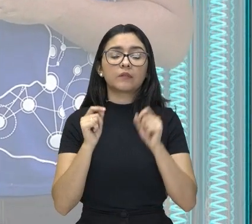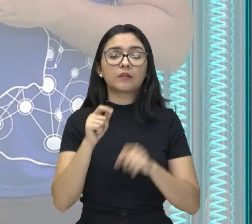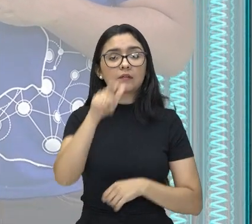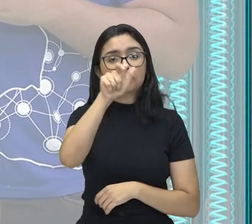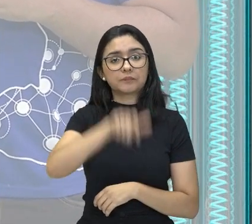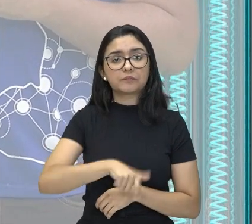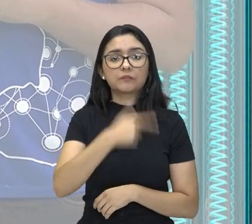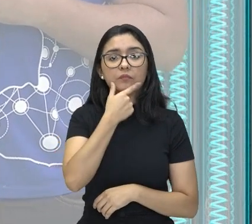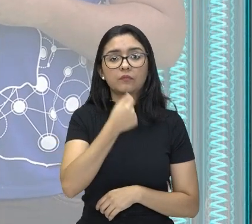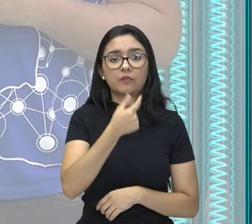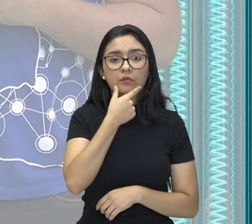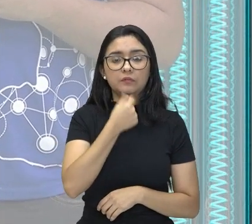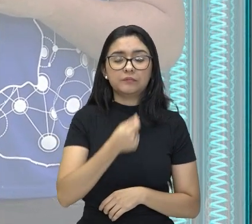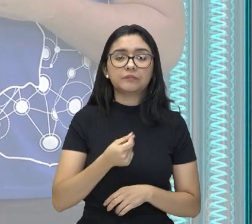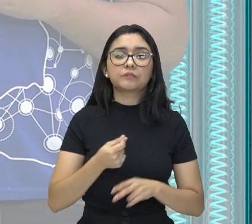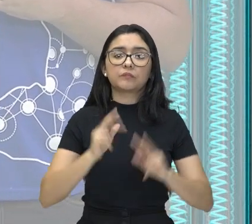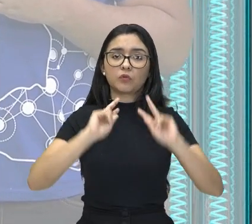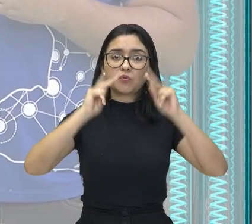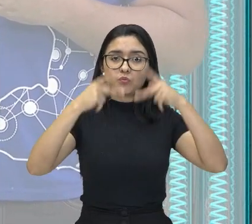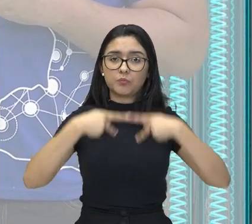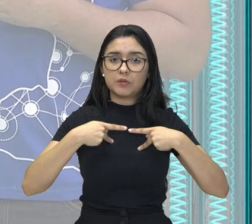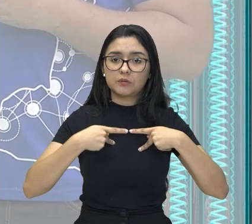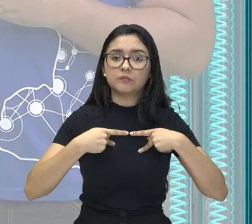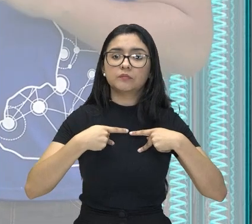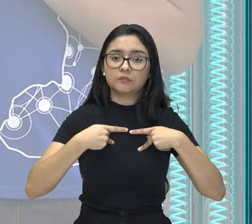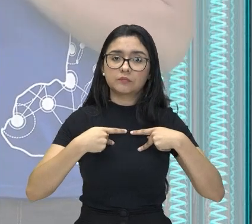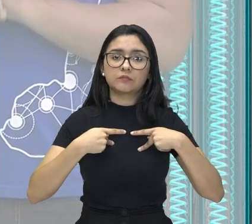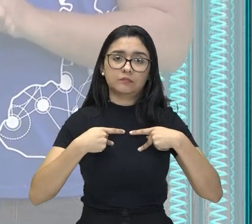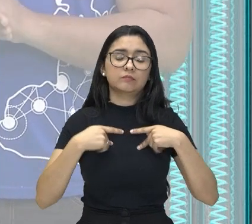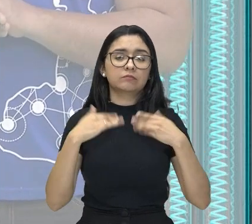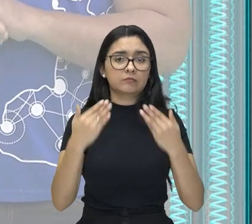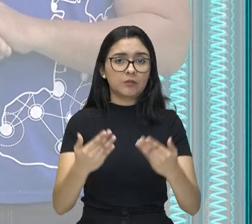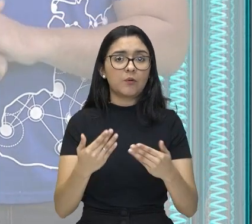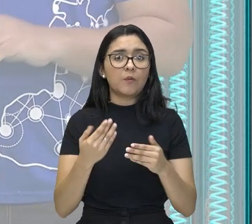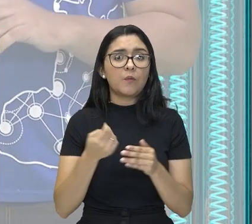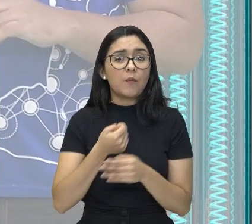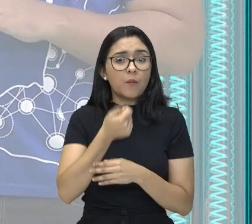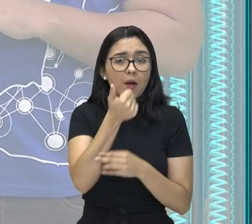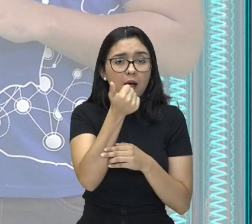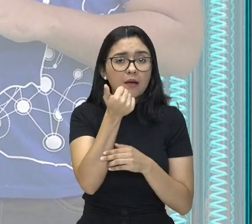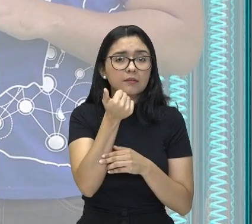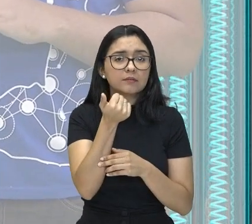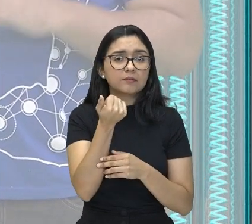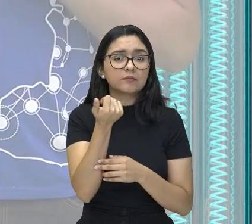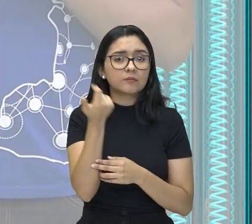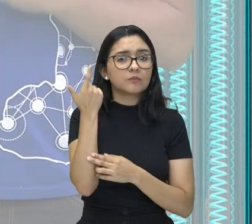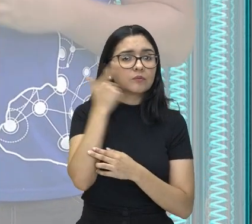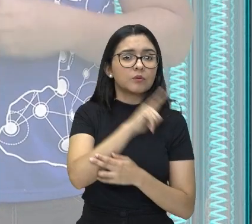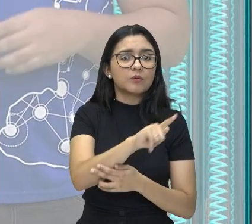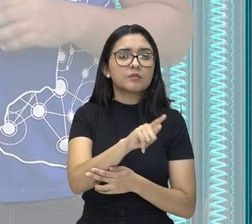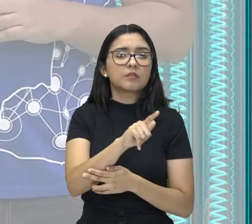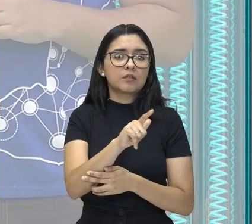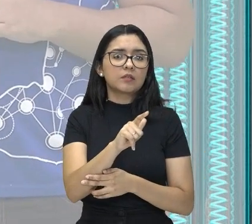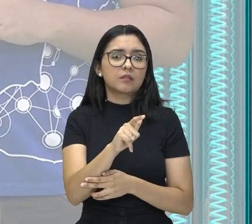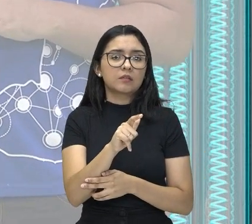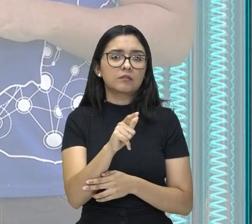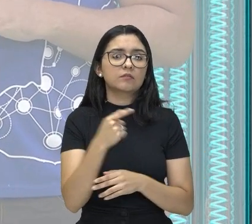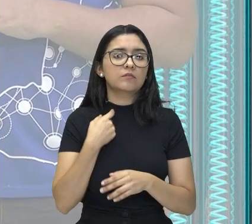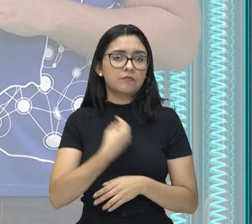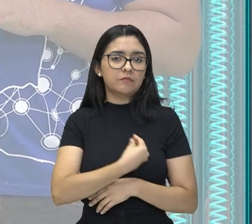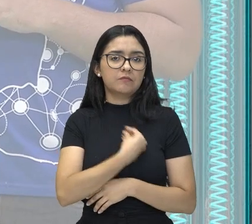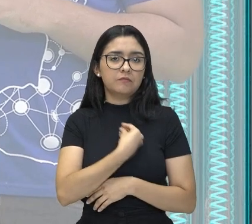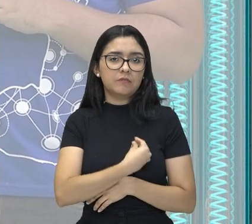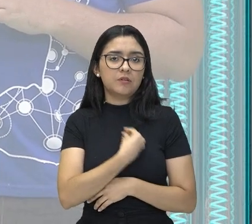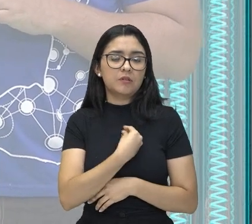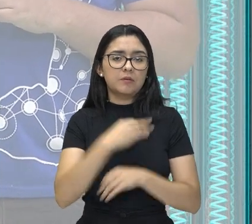também que a raça humana, que os seres humanos, estão cada vez mais perto de tornar isso